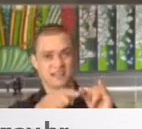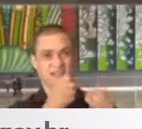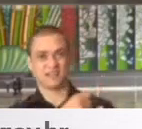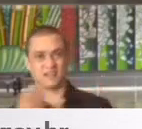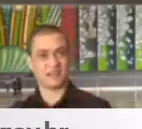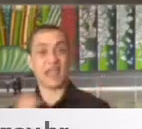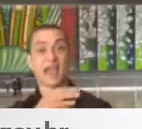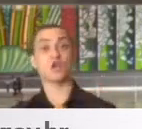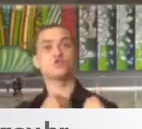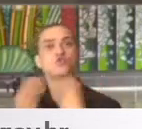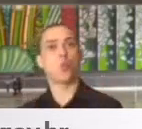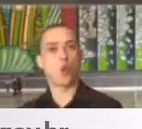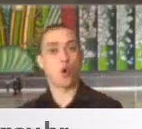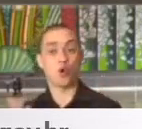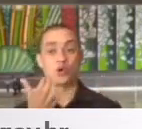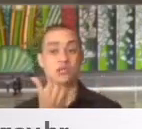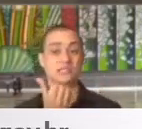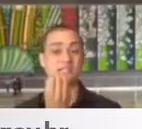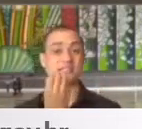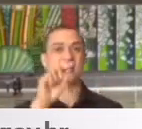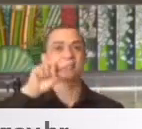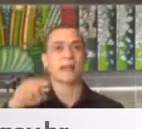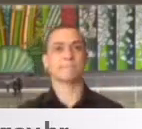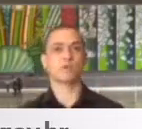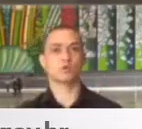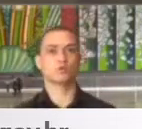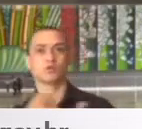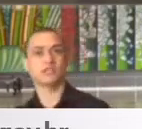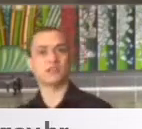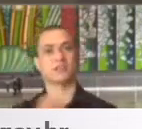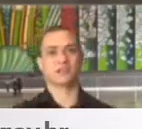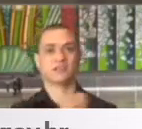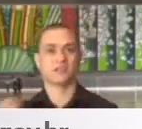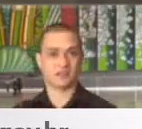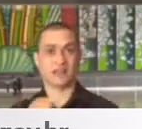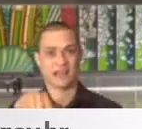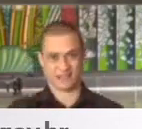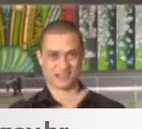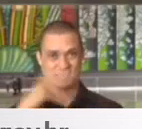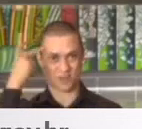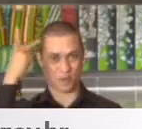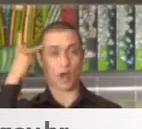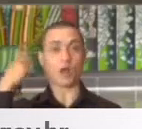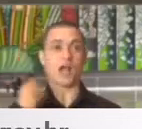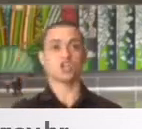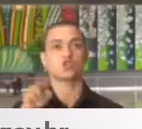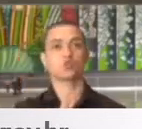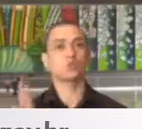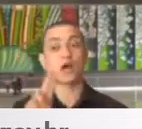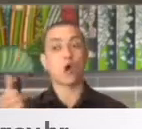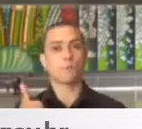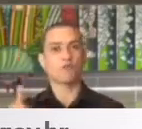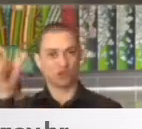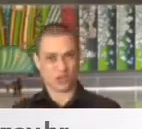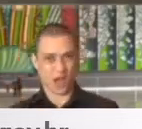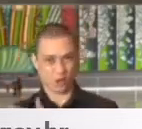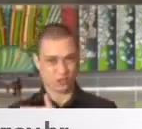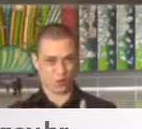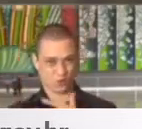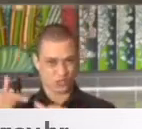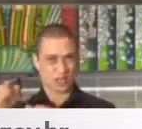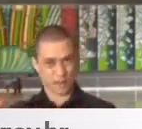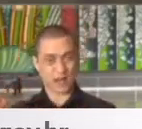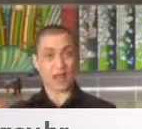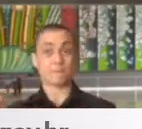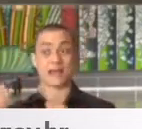doou 60 mil deslocamentos para a cidade de São Paulo, que nós vamos utilizar para os profissionais da saúde, para ir